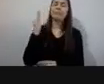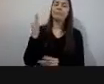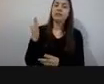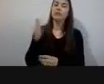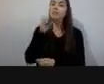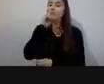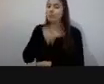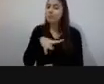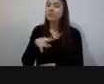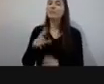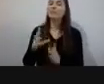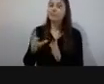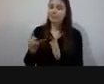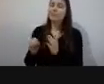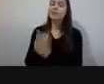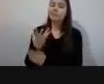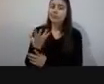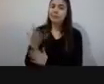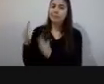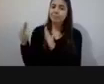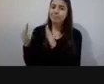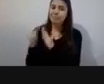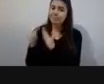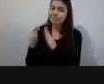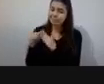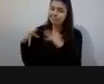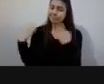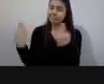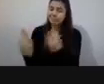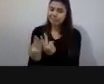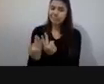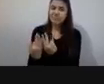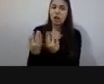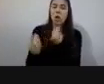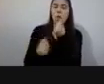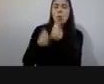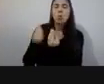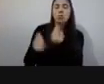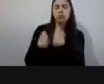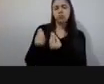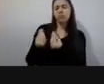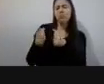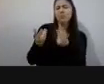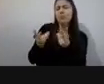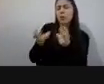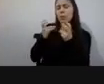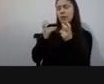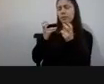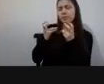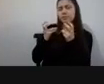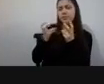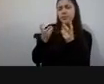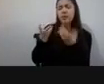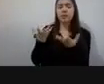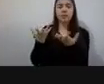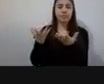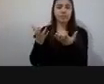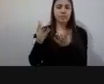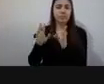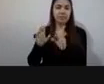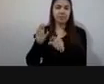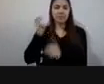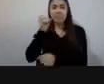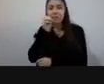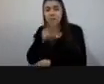gente, como que você enxerga essas questões, né? Como que você enxerga esses casos de abuso durante a